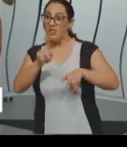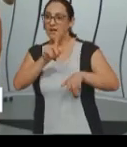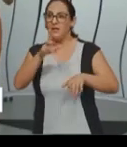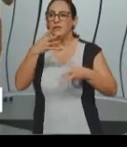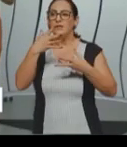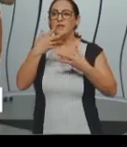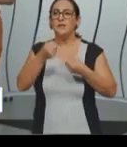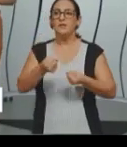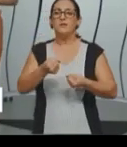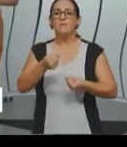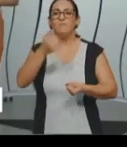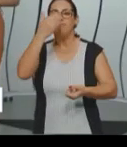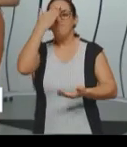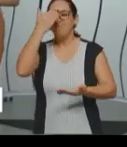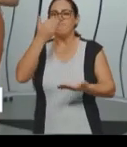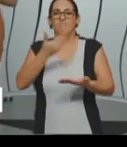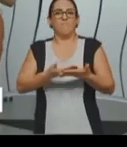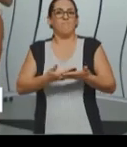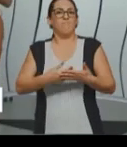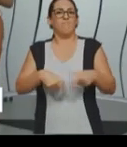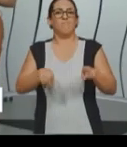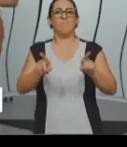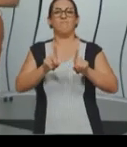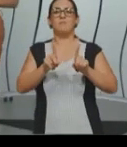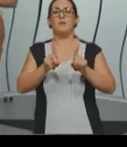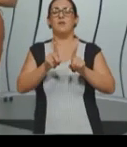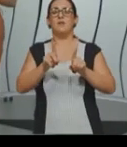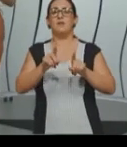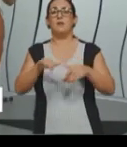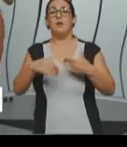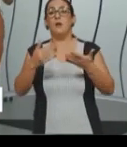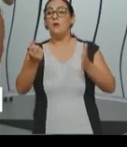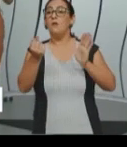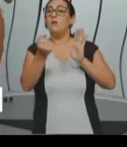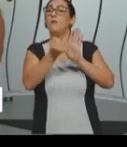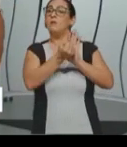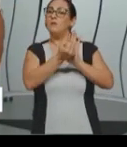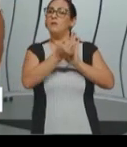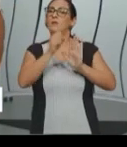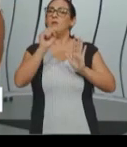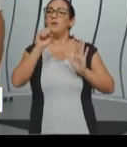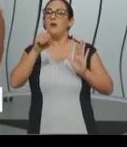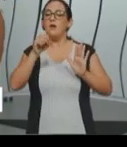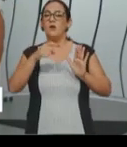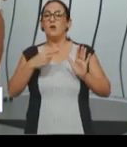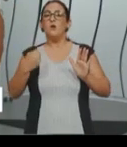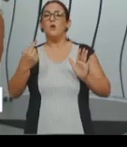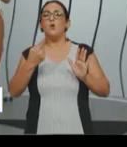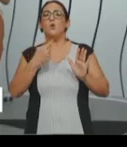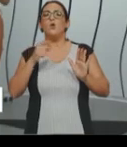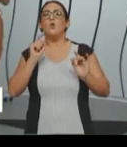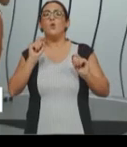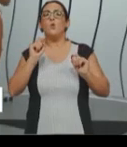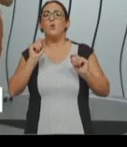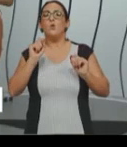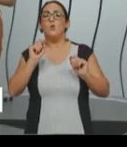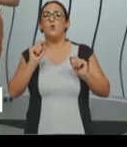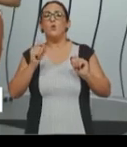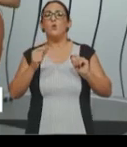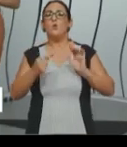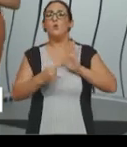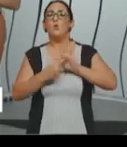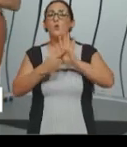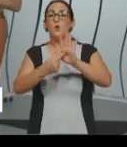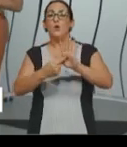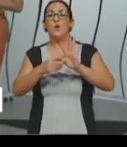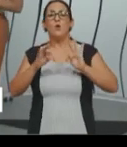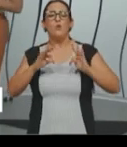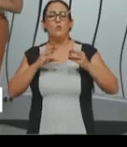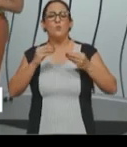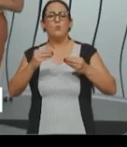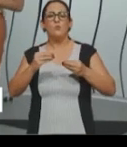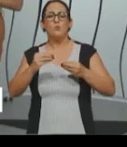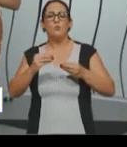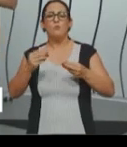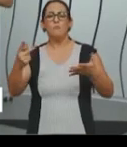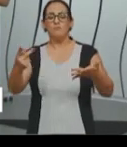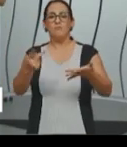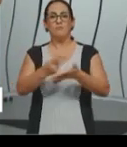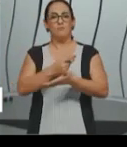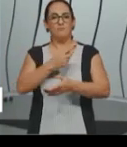isso é tudo muito marcante se a gente trata aí, né, das situações vivenciadas em nossa sociedade